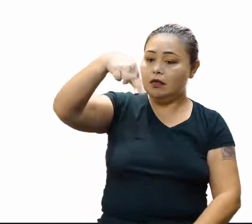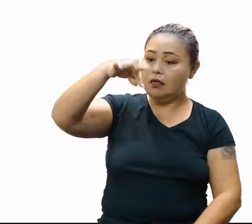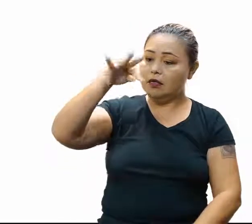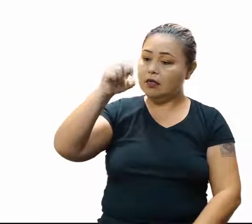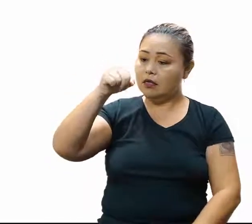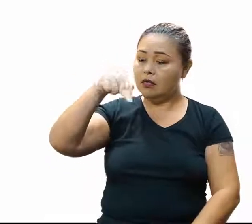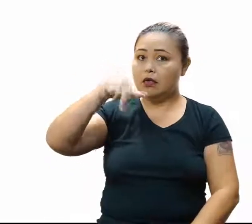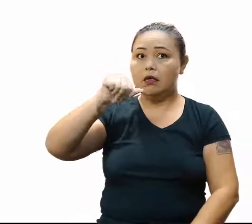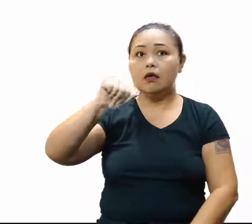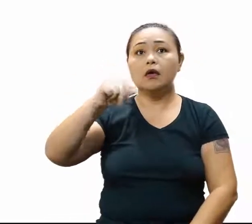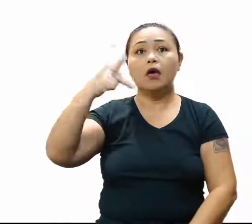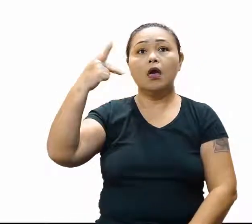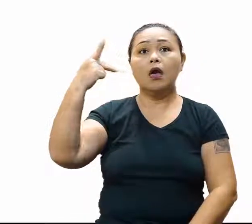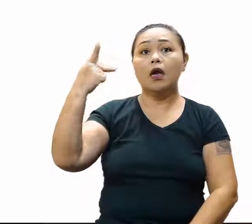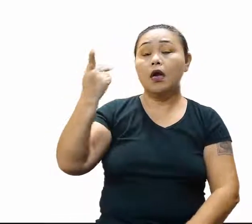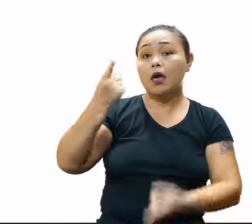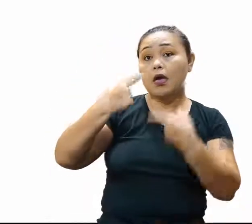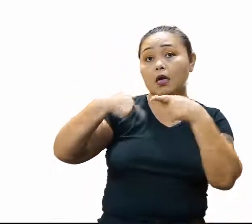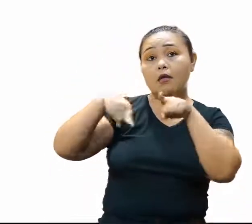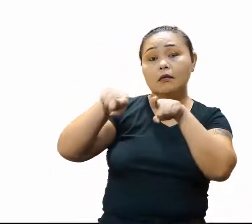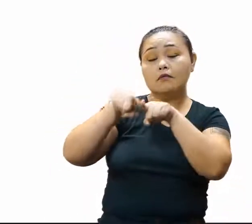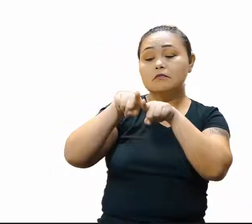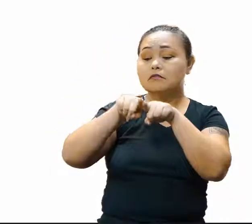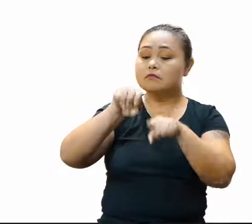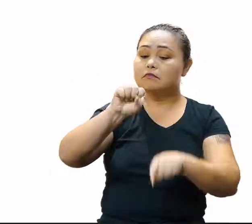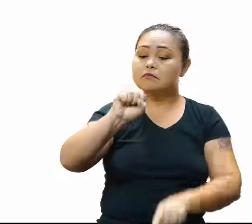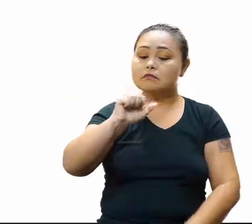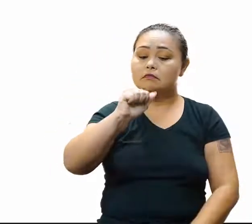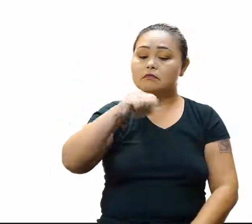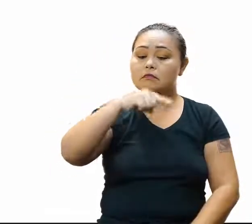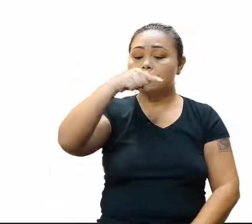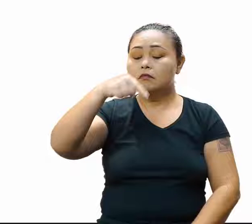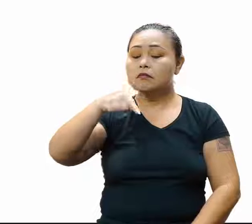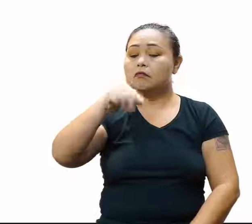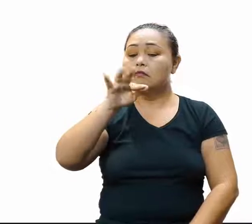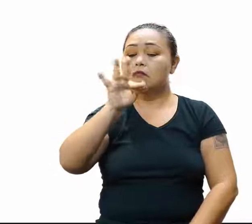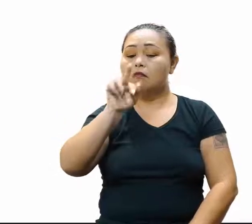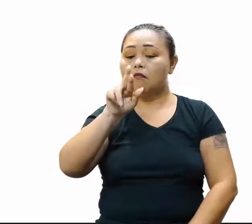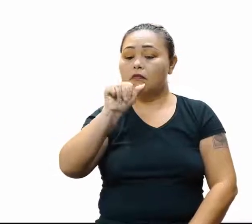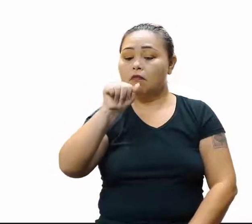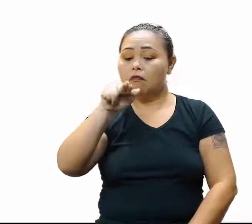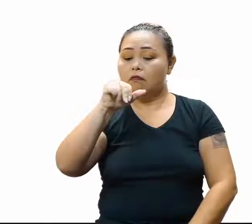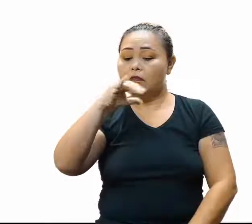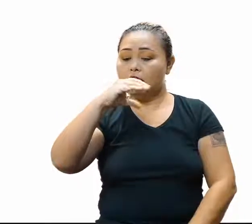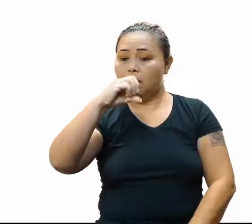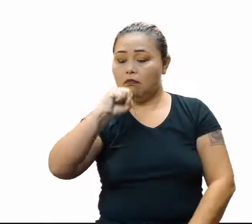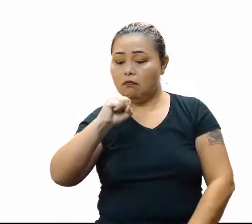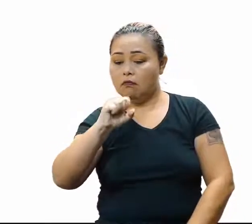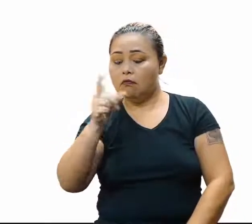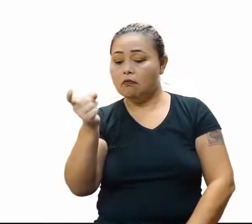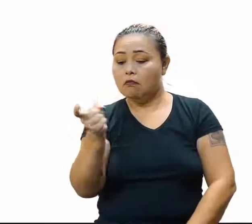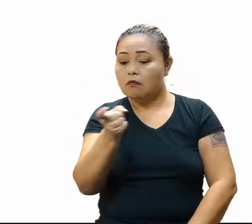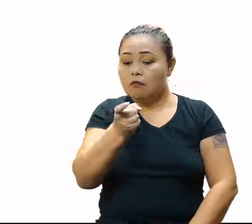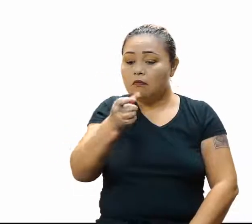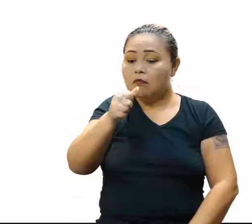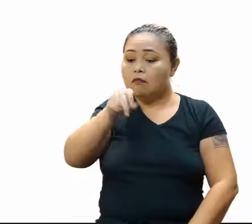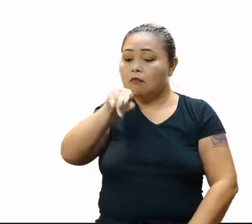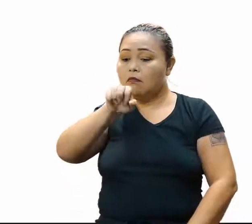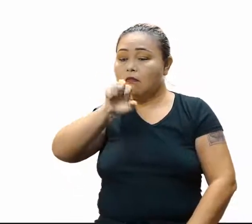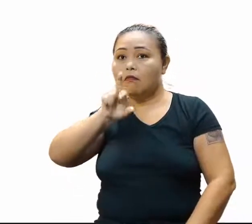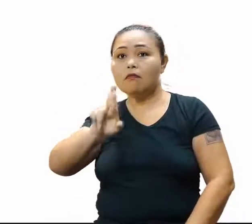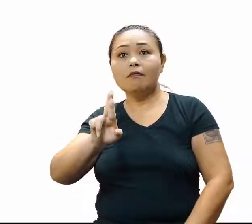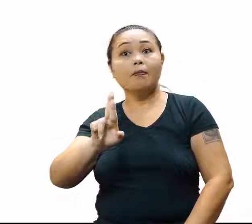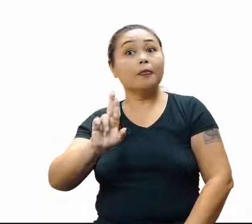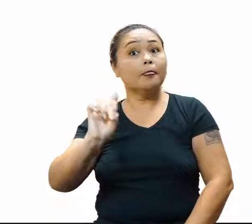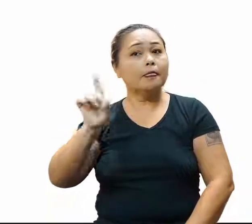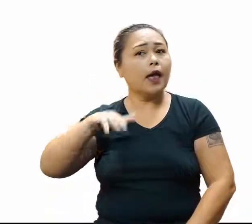Francisco Xavier. Isso naquela área ali de Mato Grosso, tá bom?